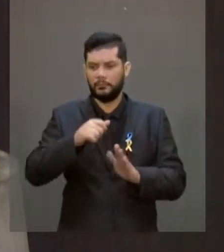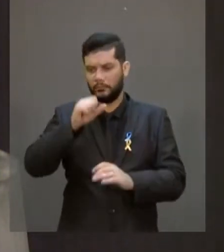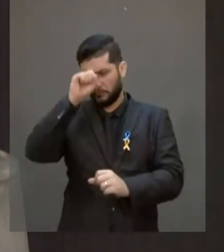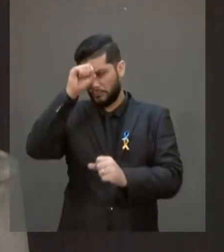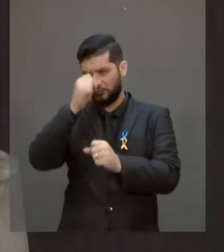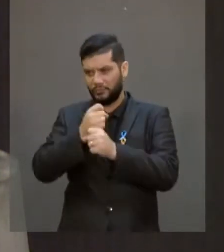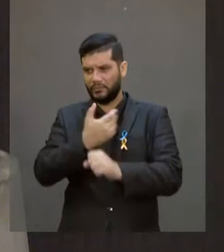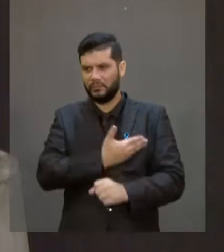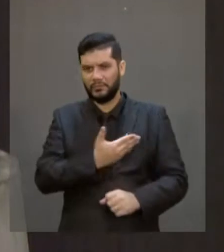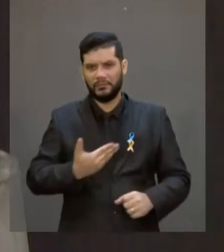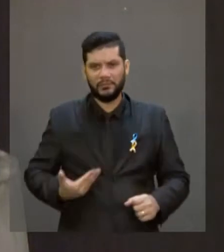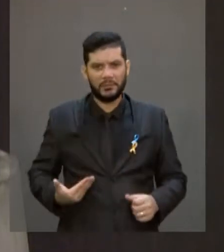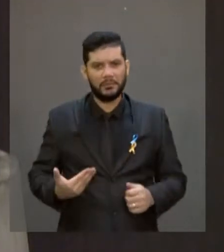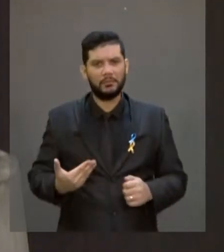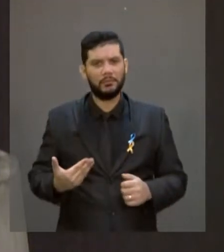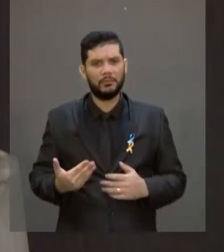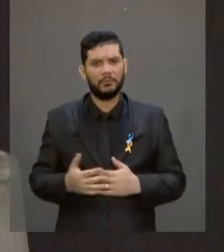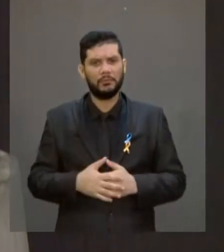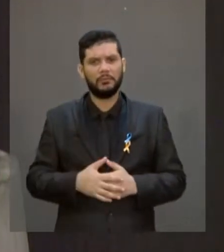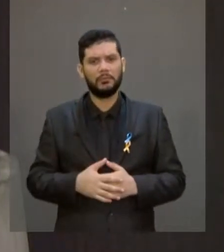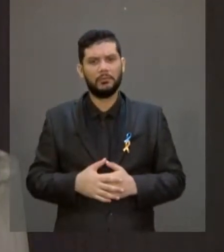Estado